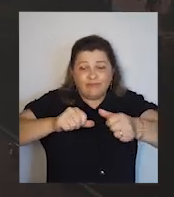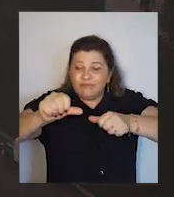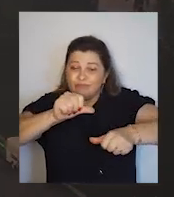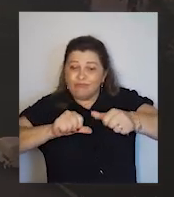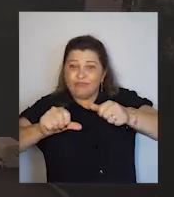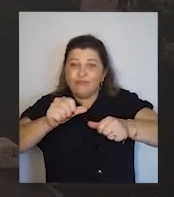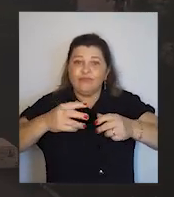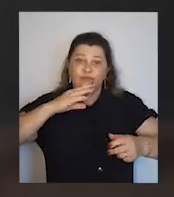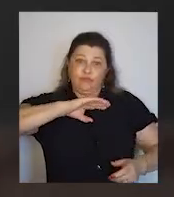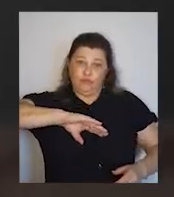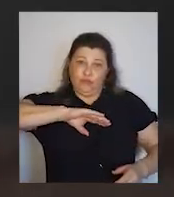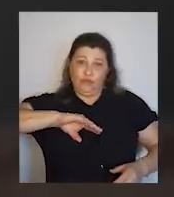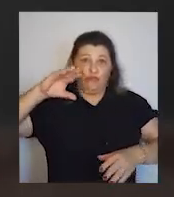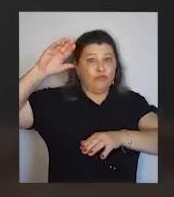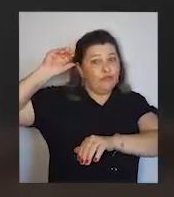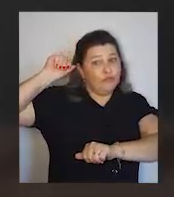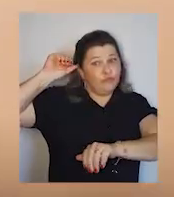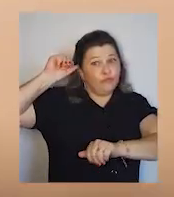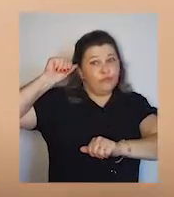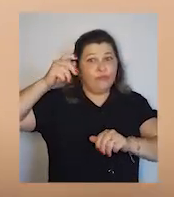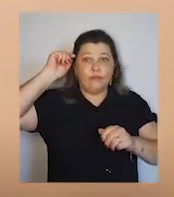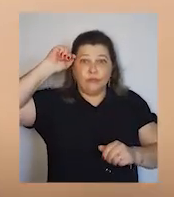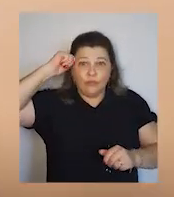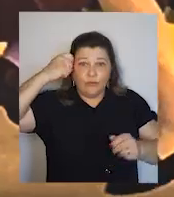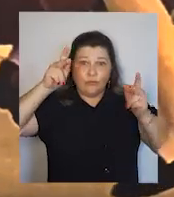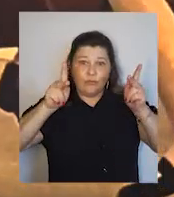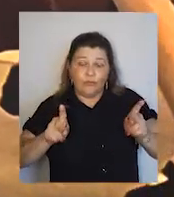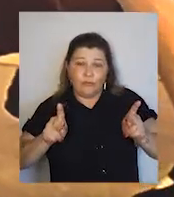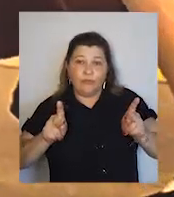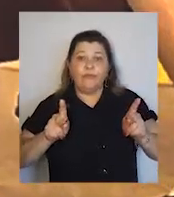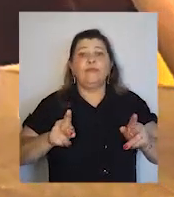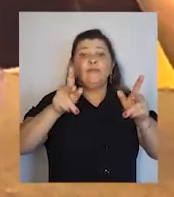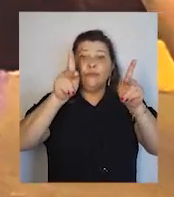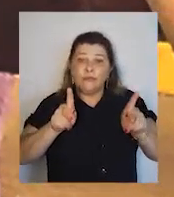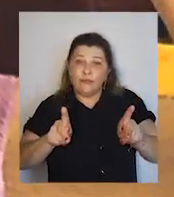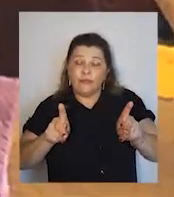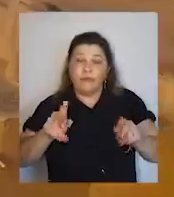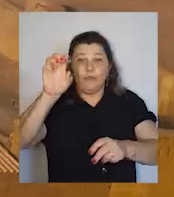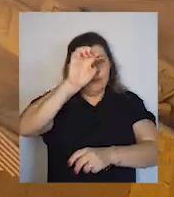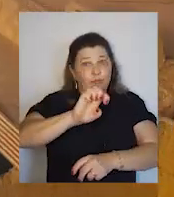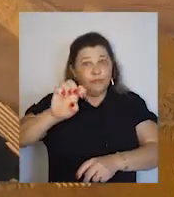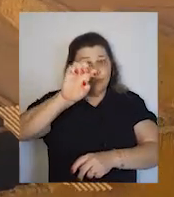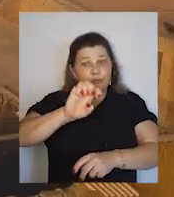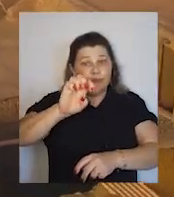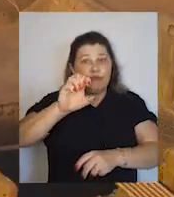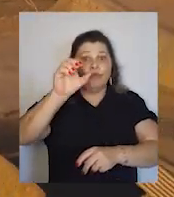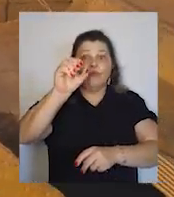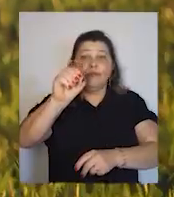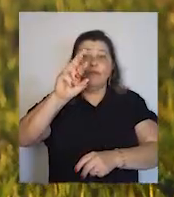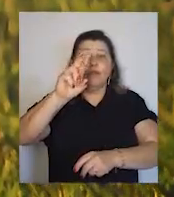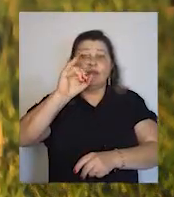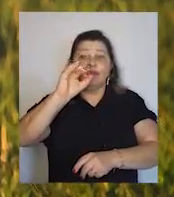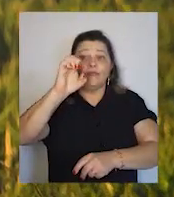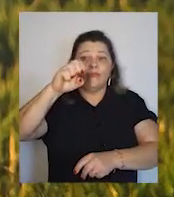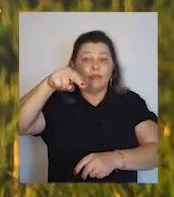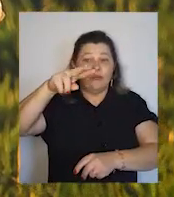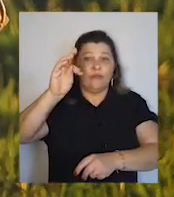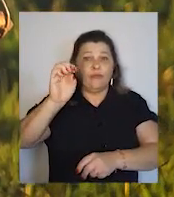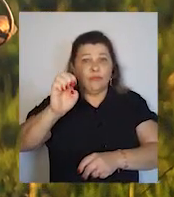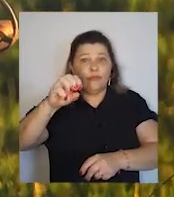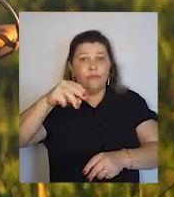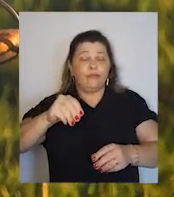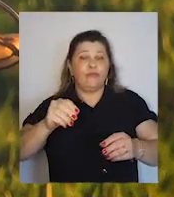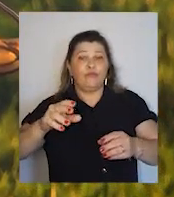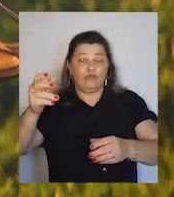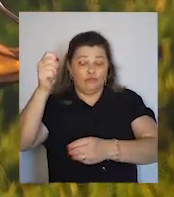dos portugueses, espanhóis, negros e imigrantes europeus e do Oriente Médio, o homem gaúcho é